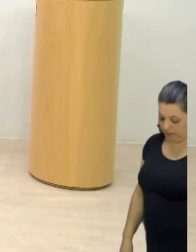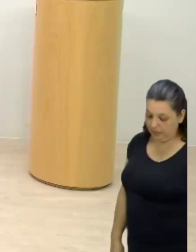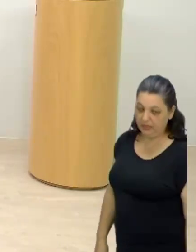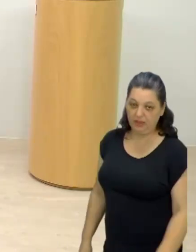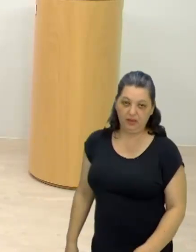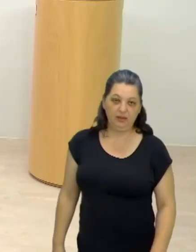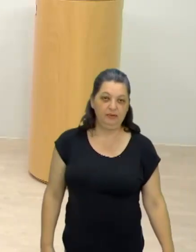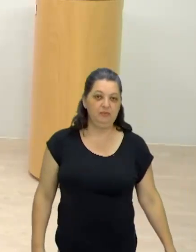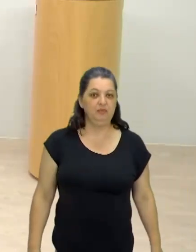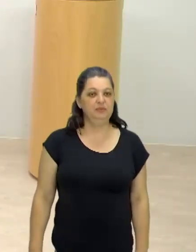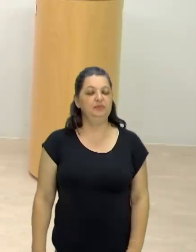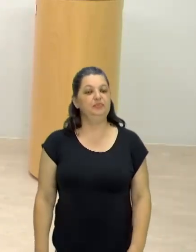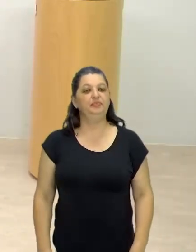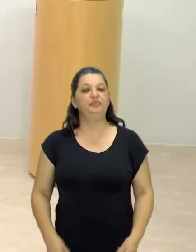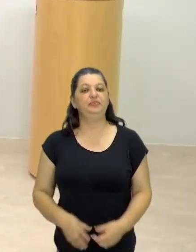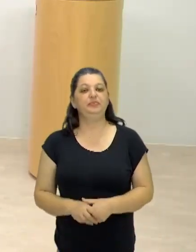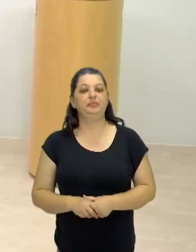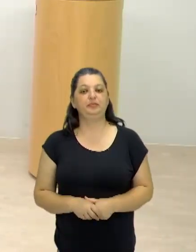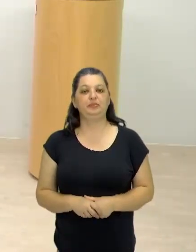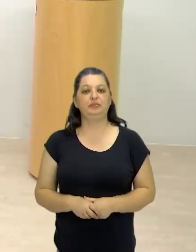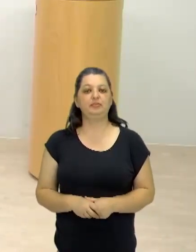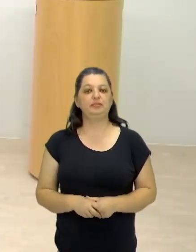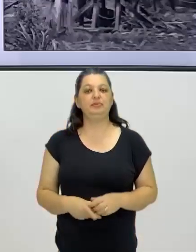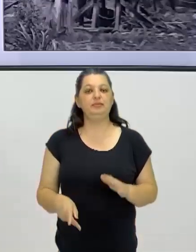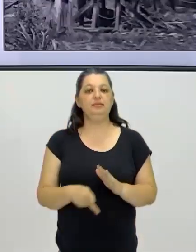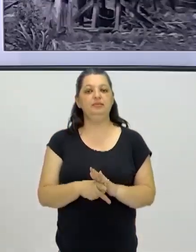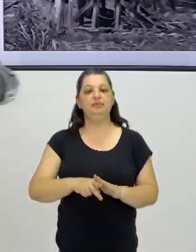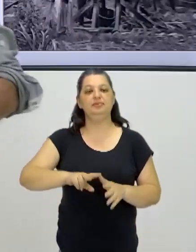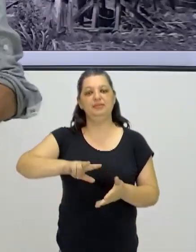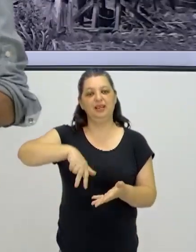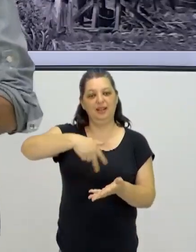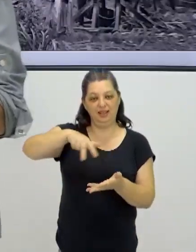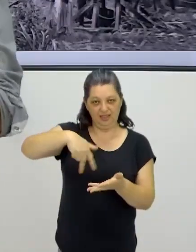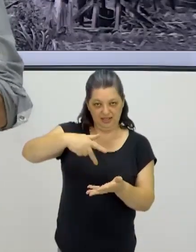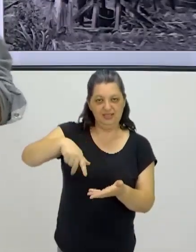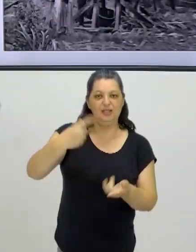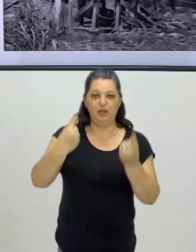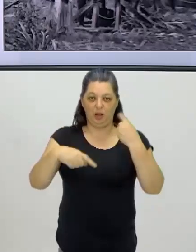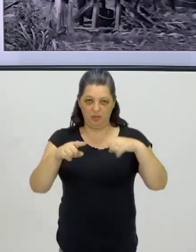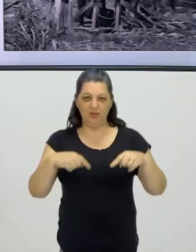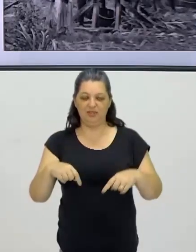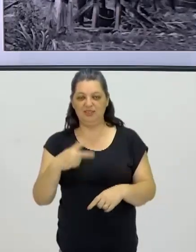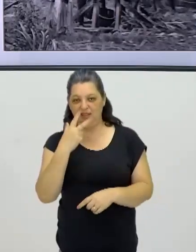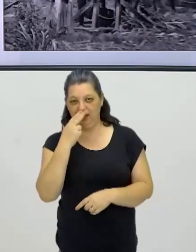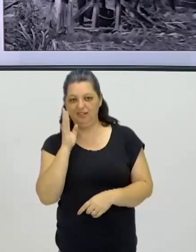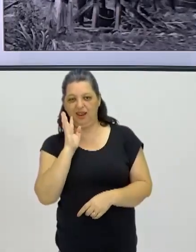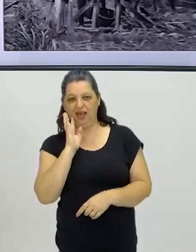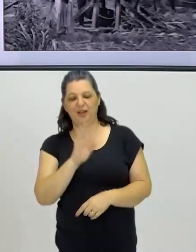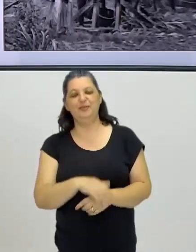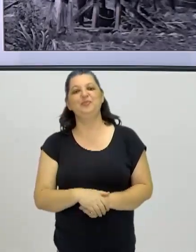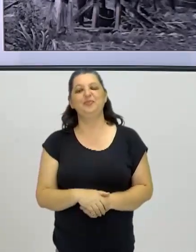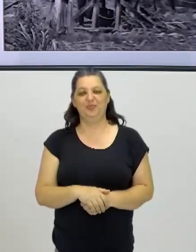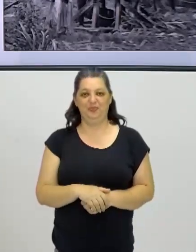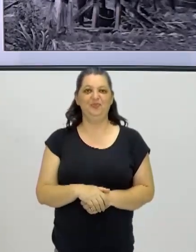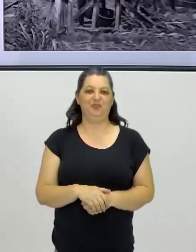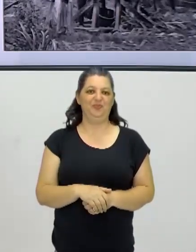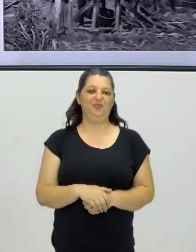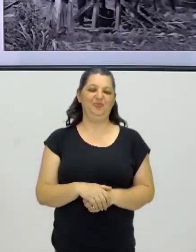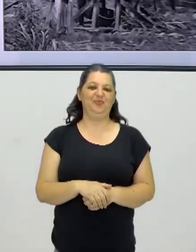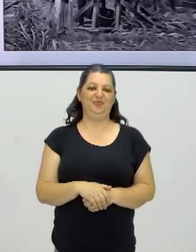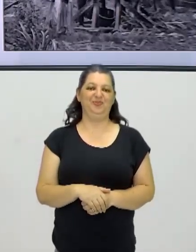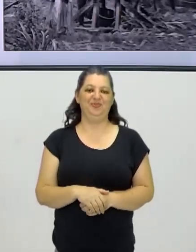Vamos discutir Tinha que ter agora. umas guerreiretes pra fazer uma coreografia na musiquinha e tal, ia ficar mais esquema. As physiquettes. Não, guerreiretes,